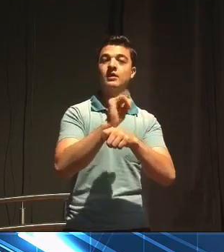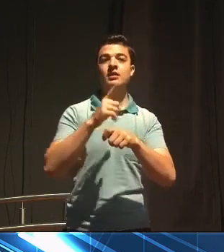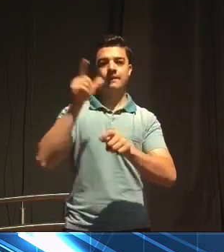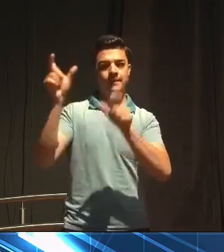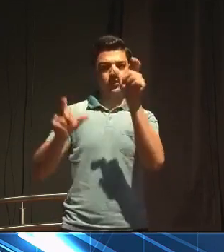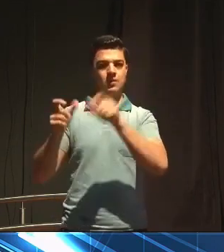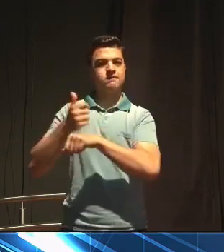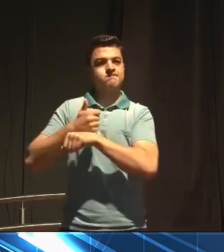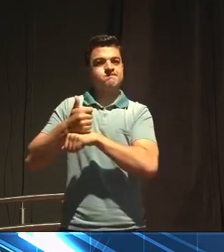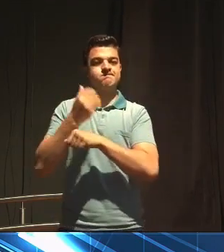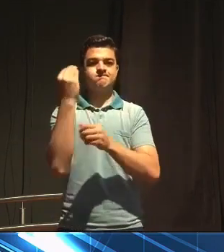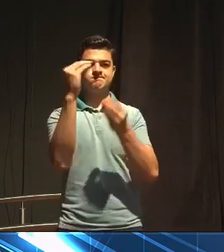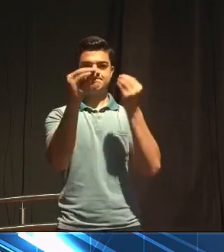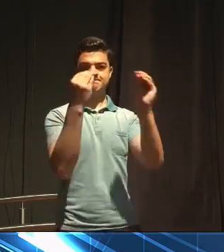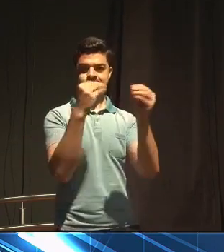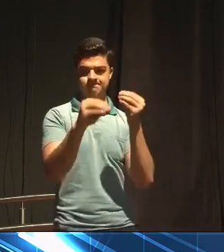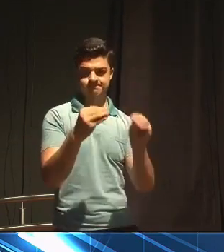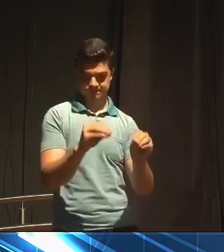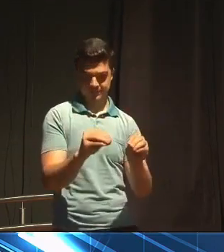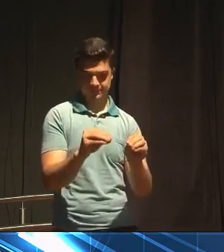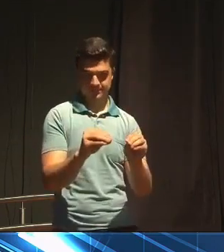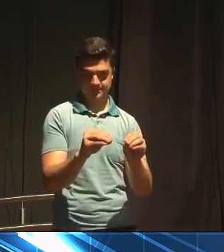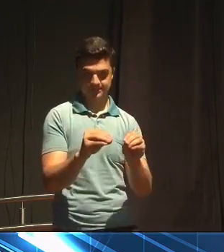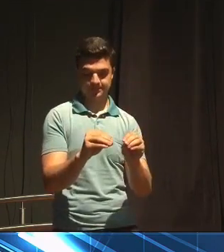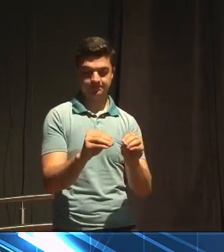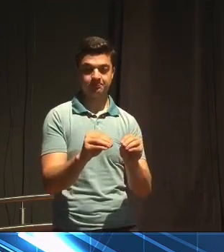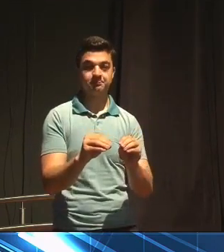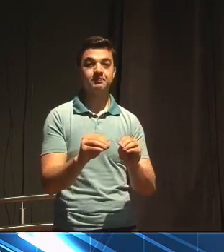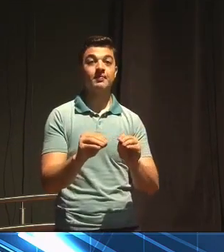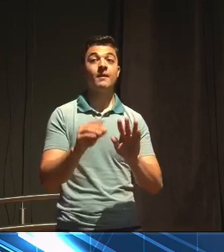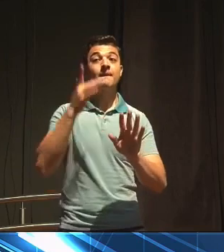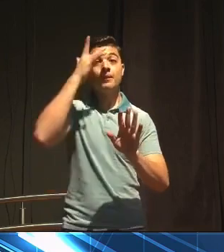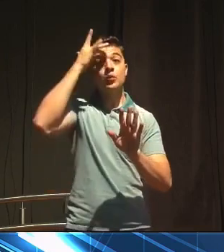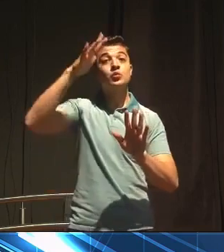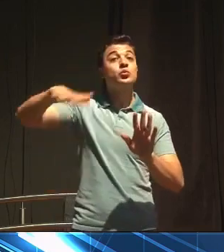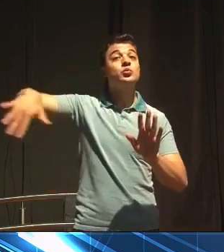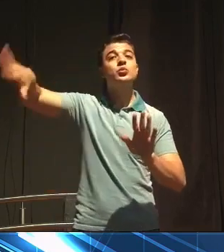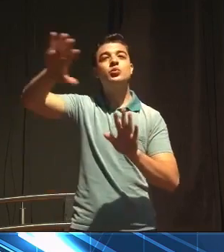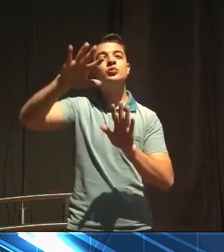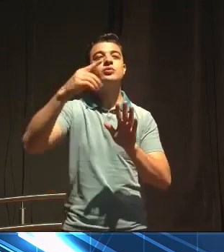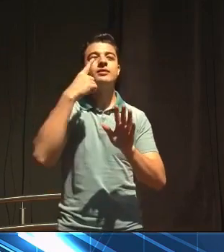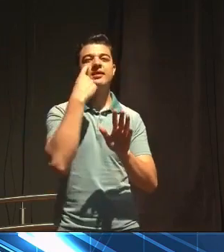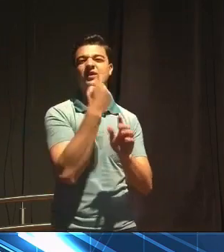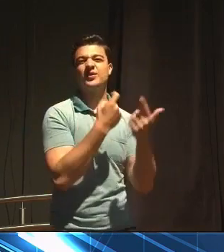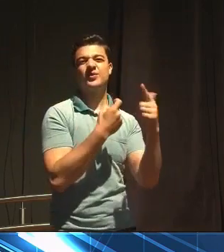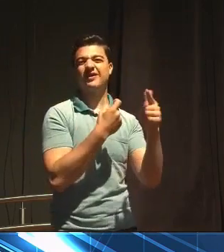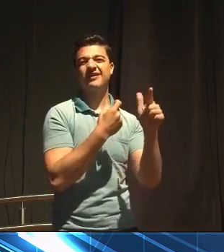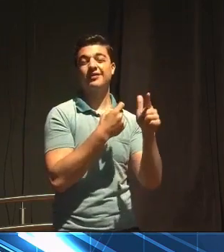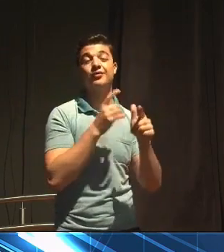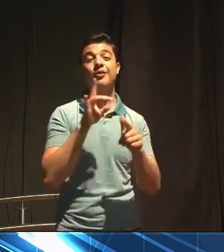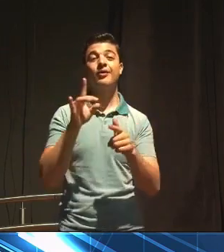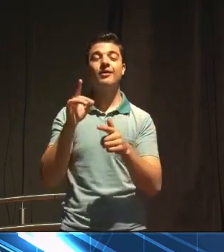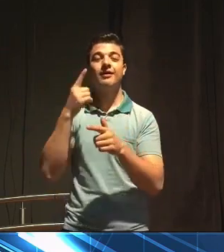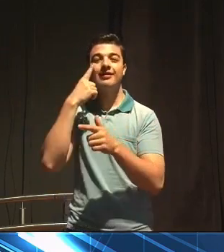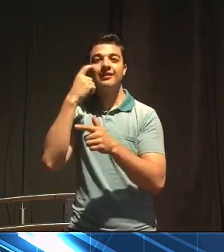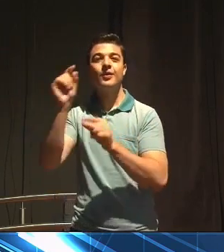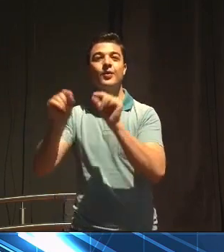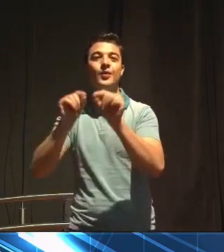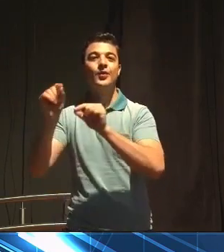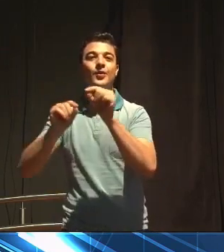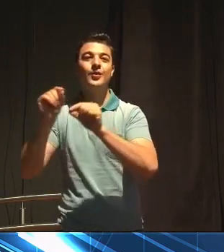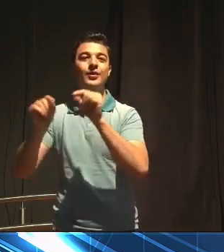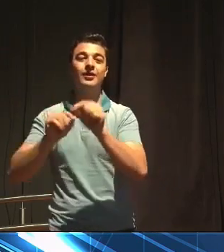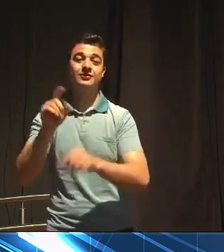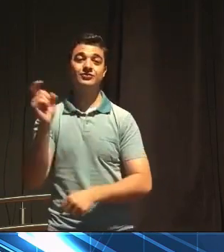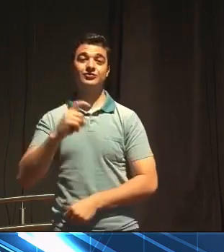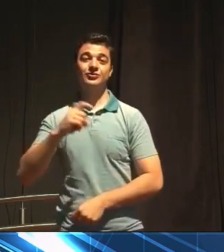compartilhavam conhecimento. Mas até aí as pessoas estavam interessadas em ver blogueiras se maquiando, em, sei lá, assistir